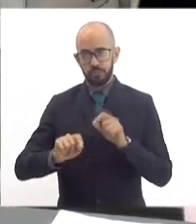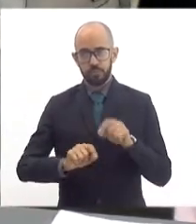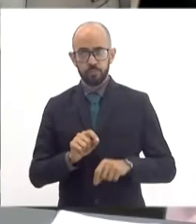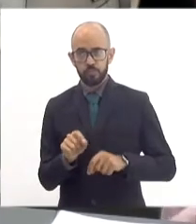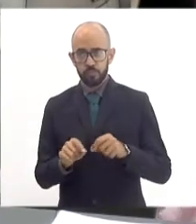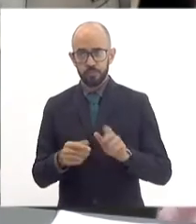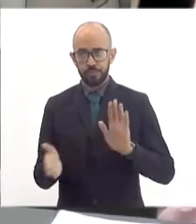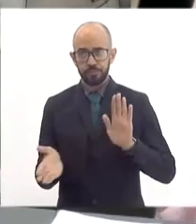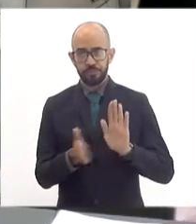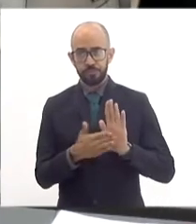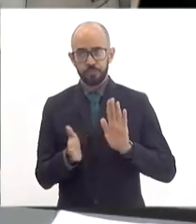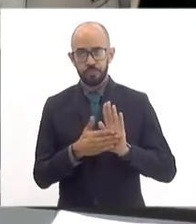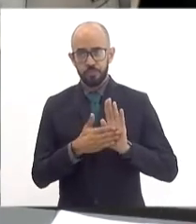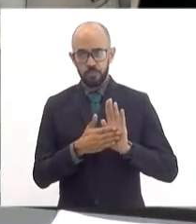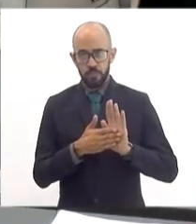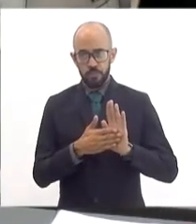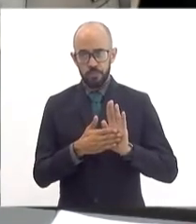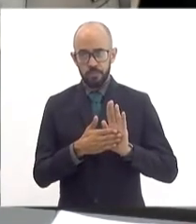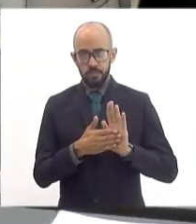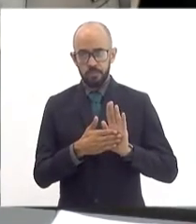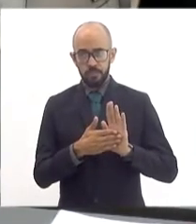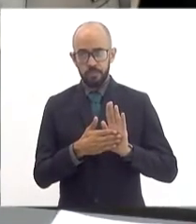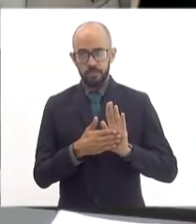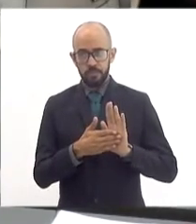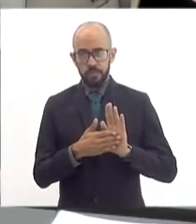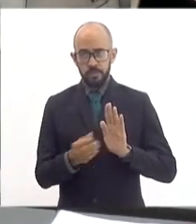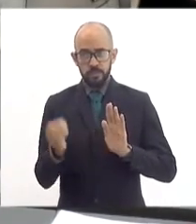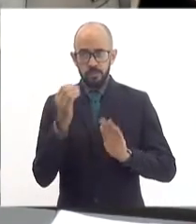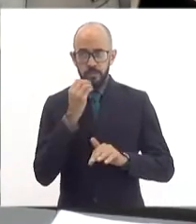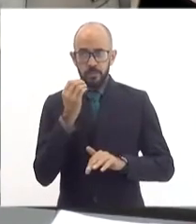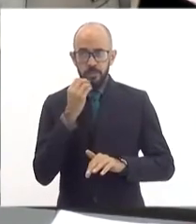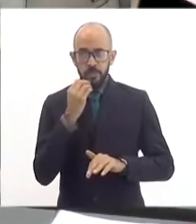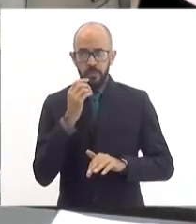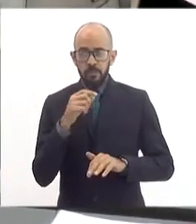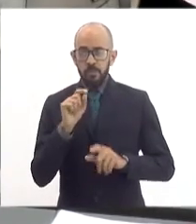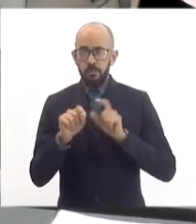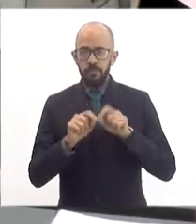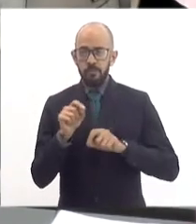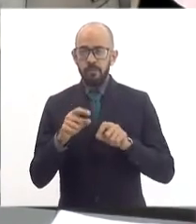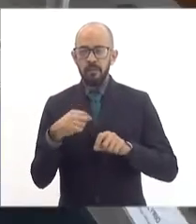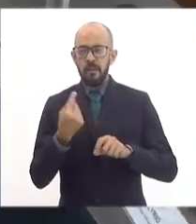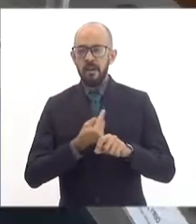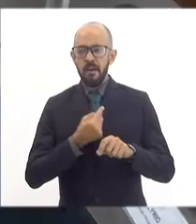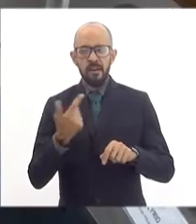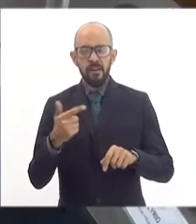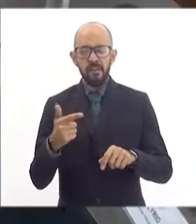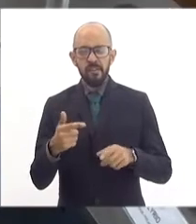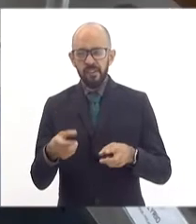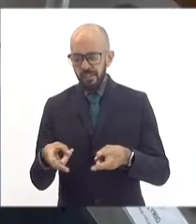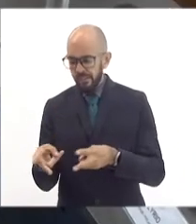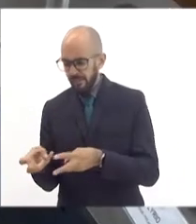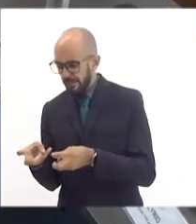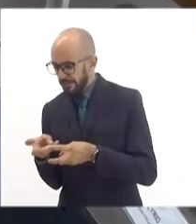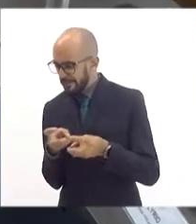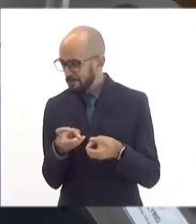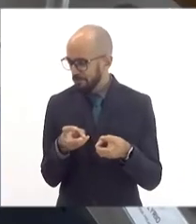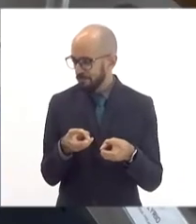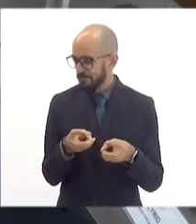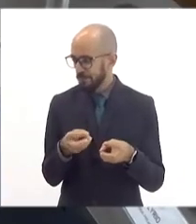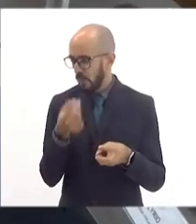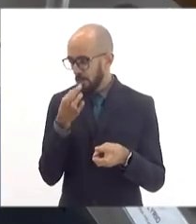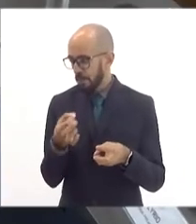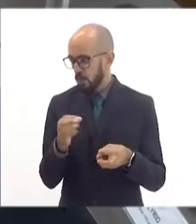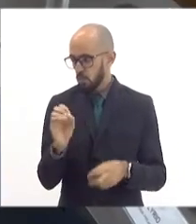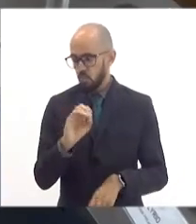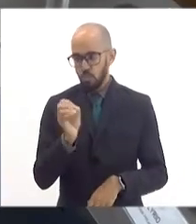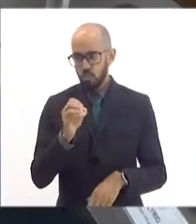a proposta. Obviamente que nós não temos observação contra a proposta. Entendemos que é